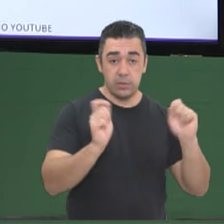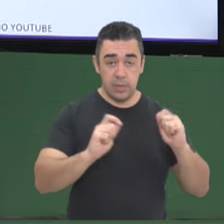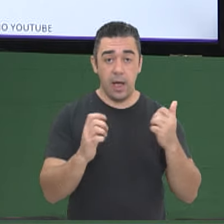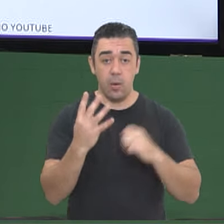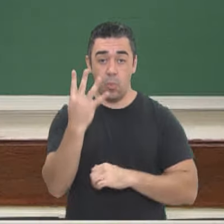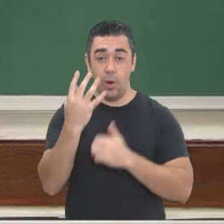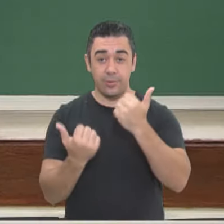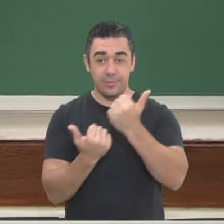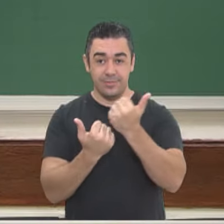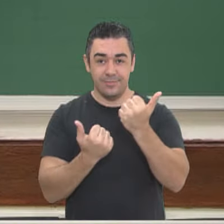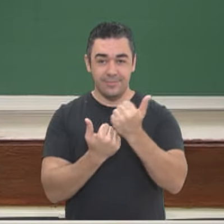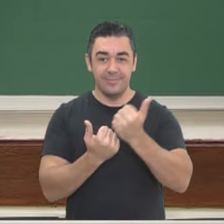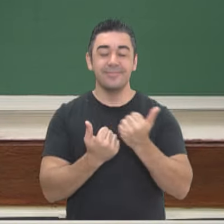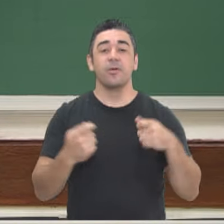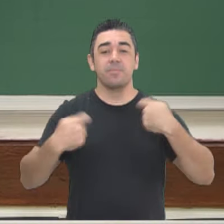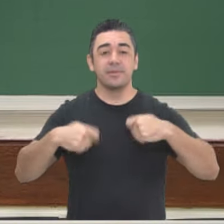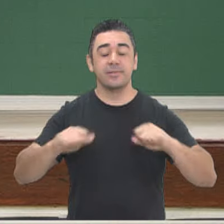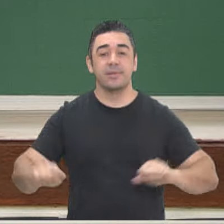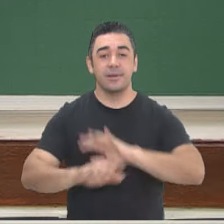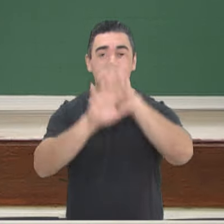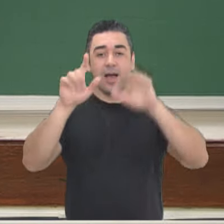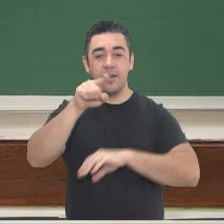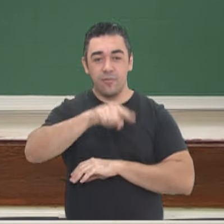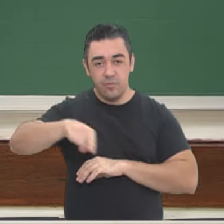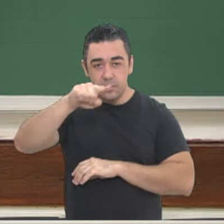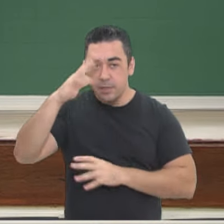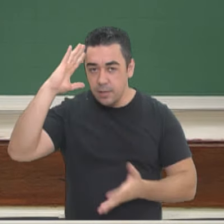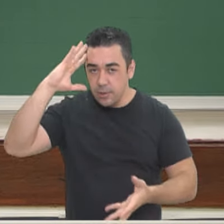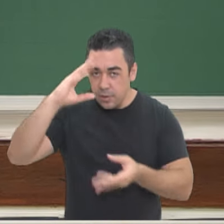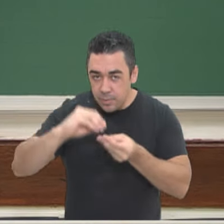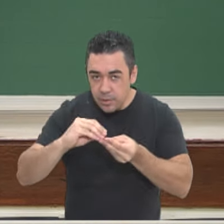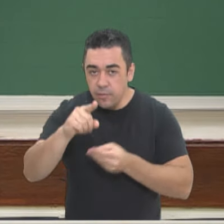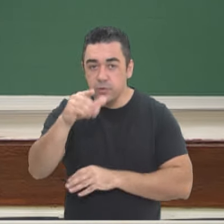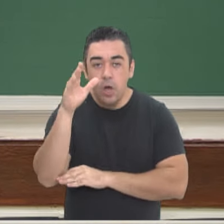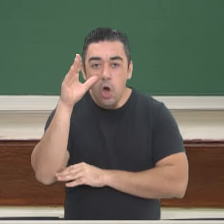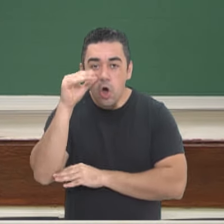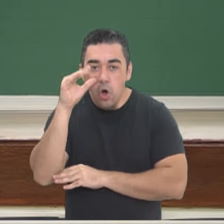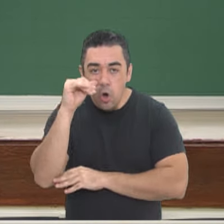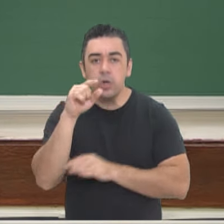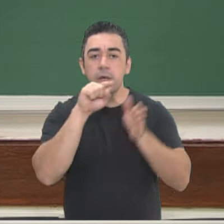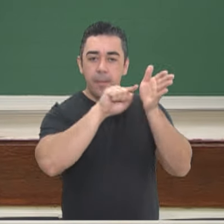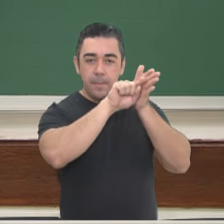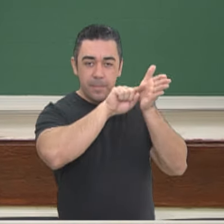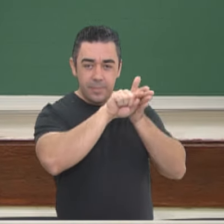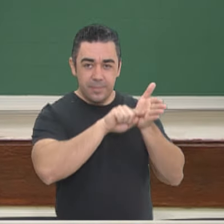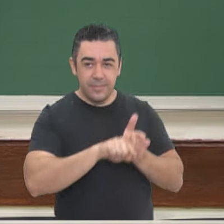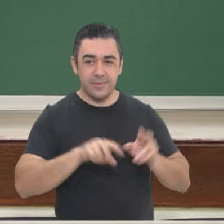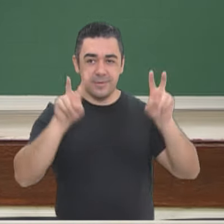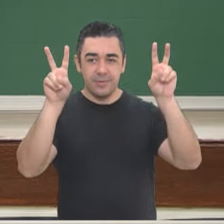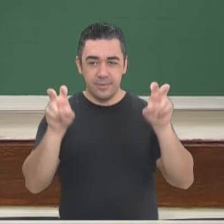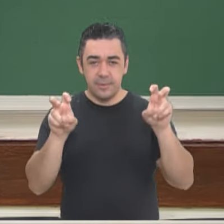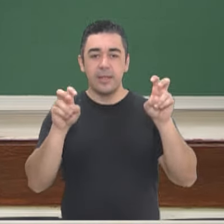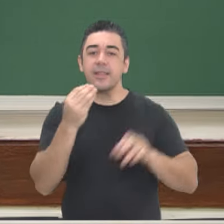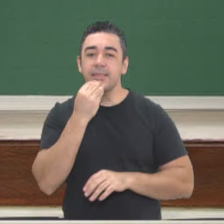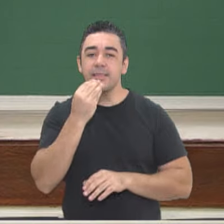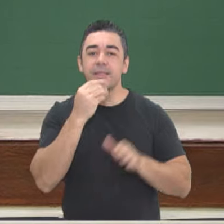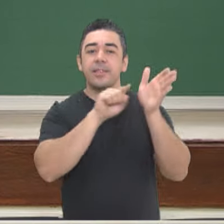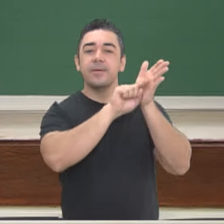tenha sido claro, que vocês tenham entendido. Usem a curiosidade de vocês, pesquisem mais sobre o assunto, tentem